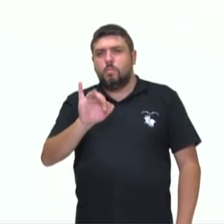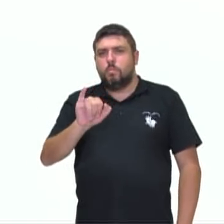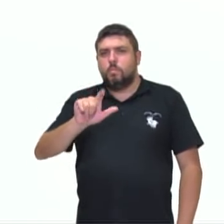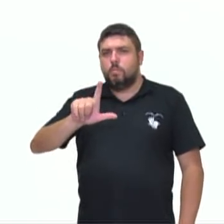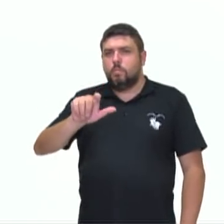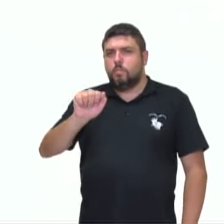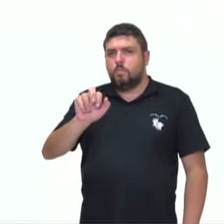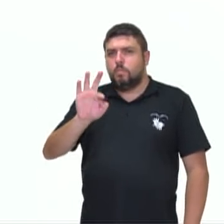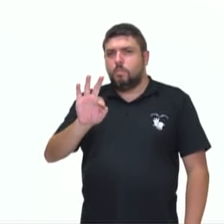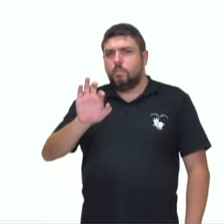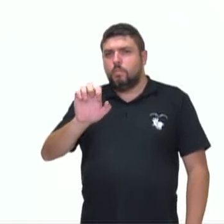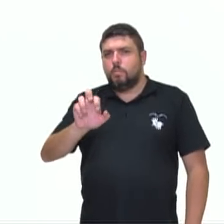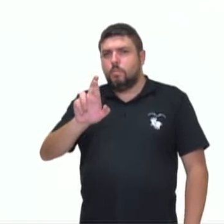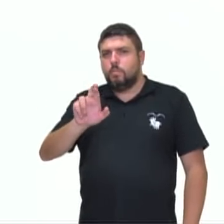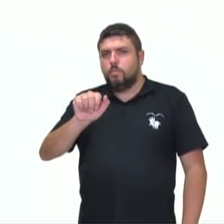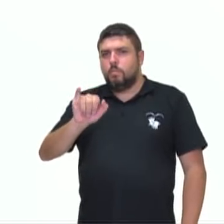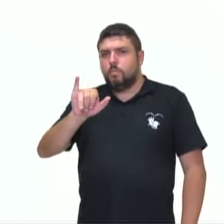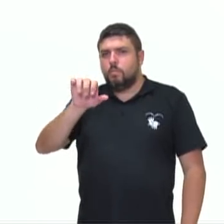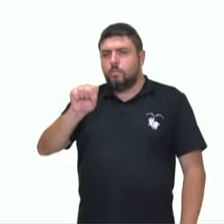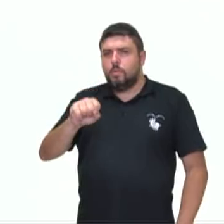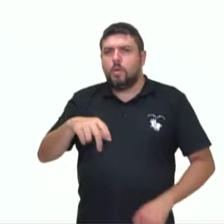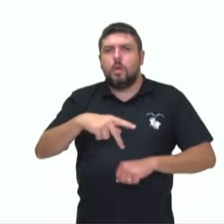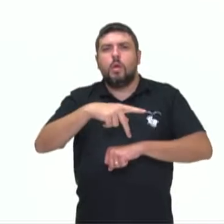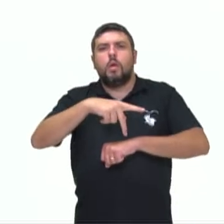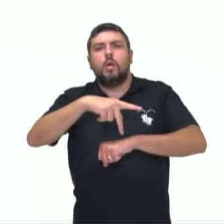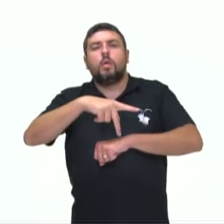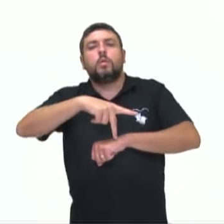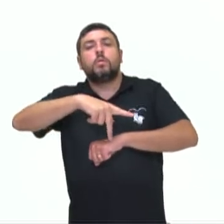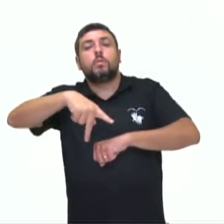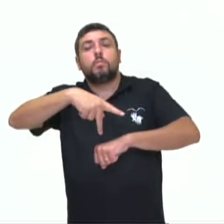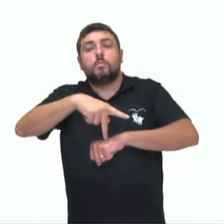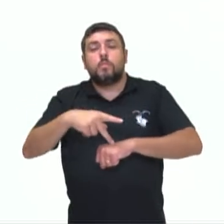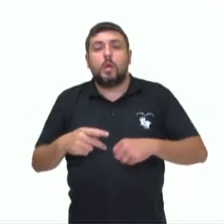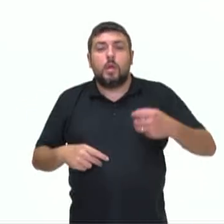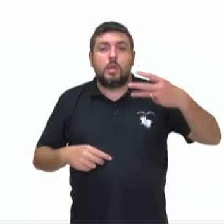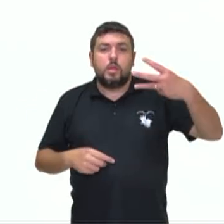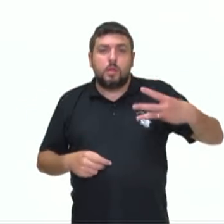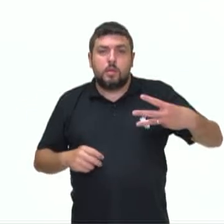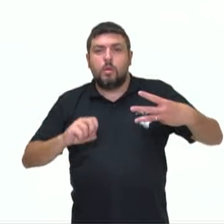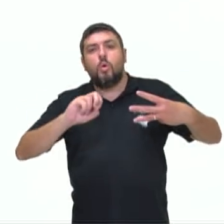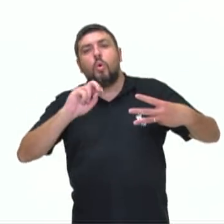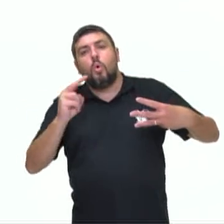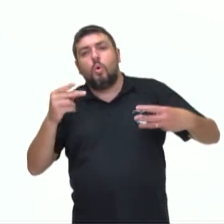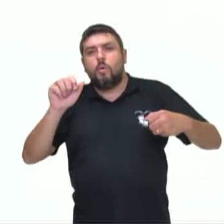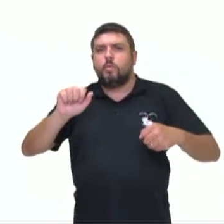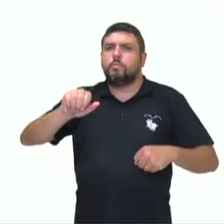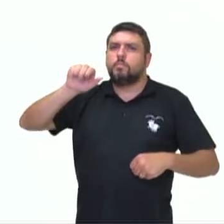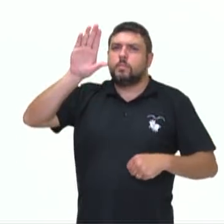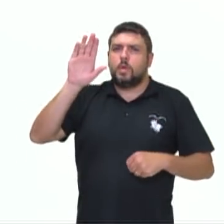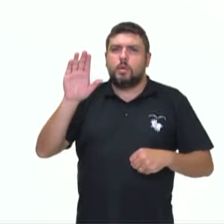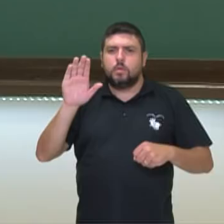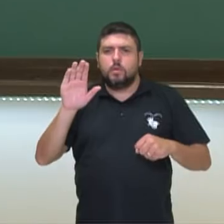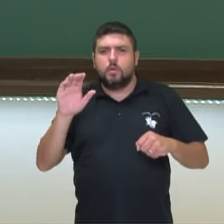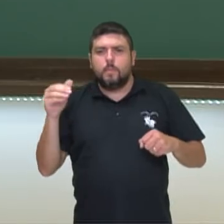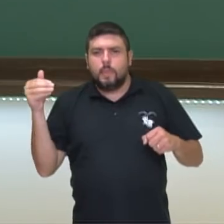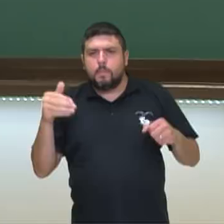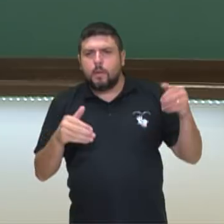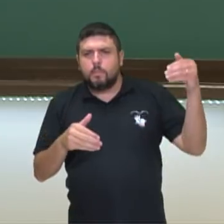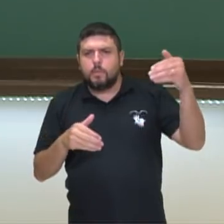podemos dizer que envolvem 3 ou mais estados e geralmente os acordos multilaterais se caracterizam